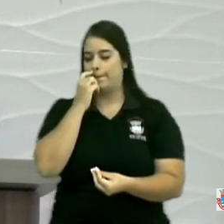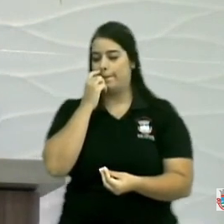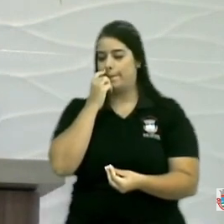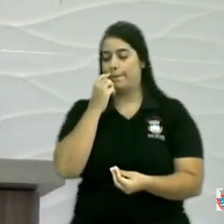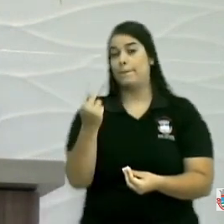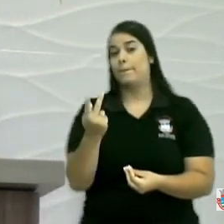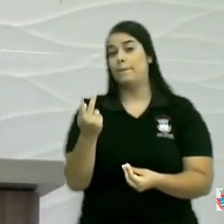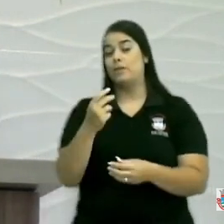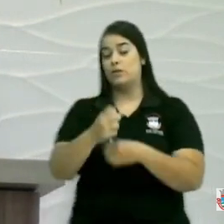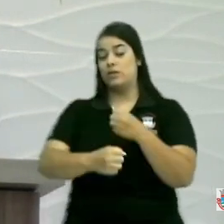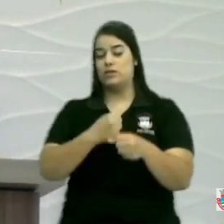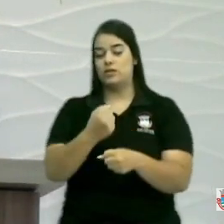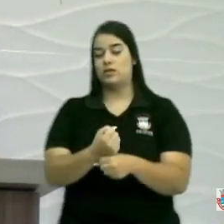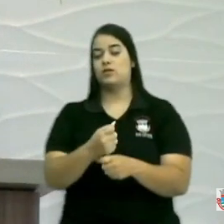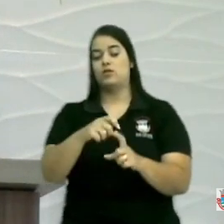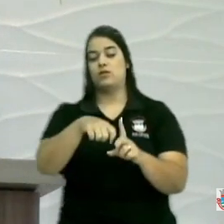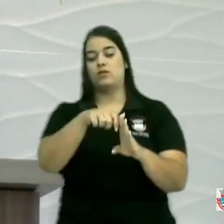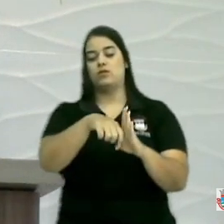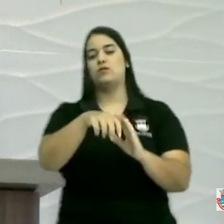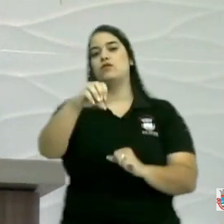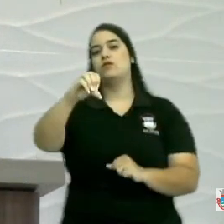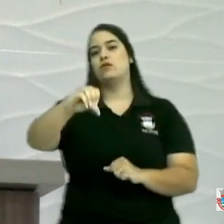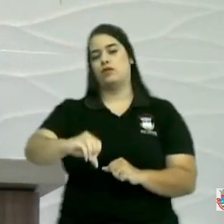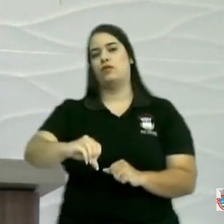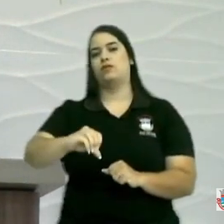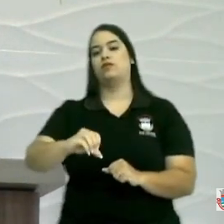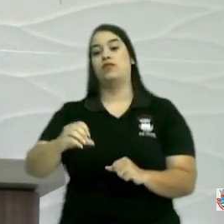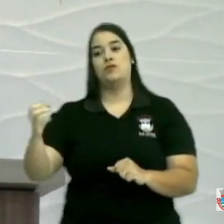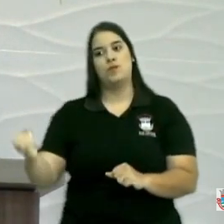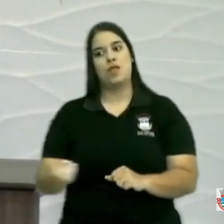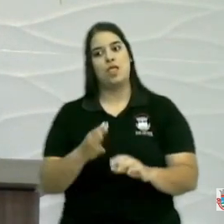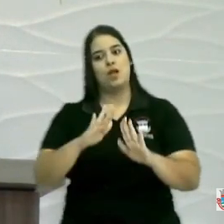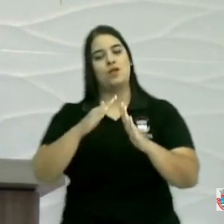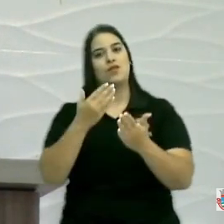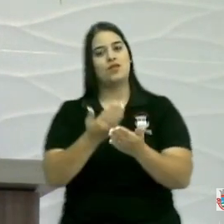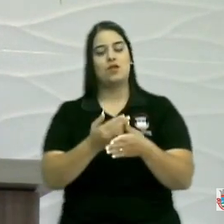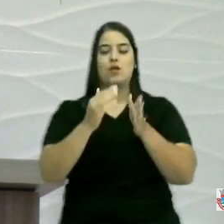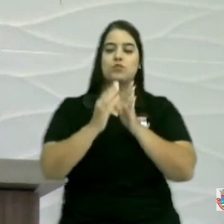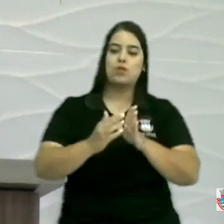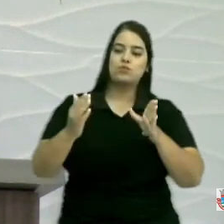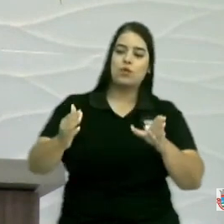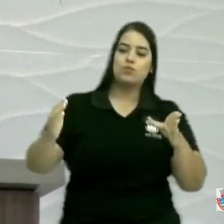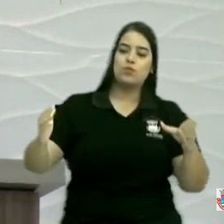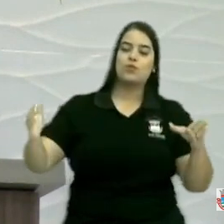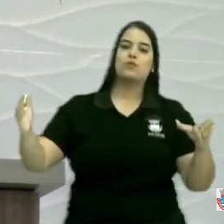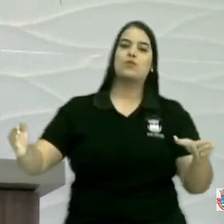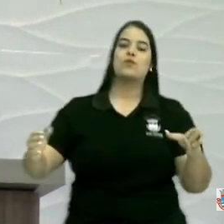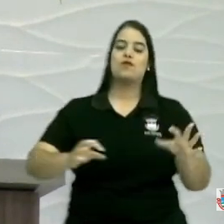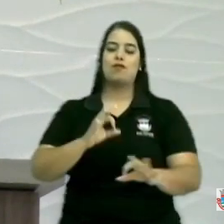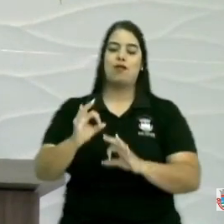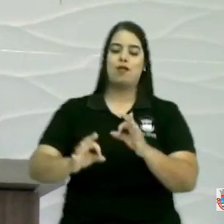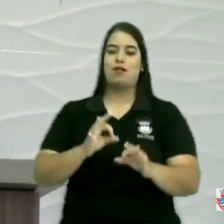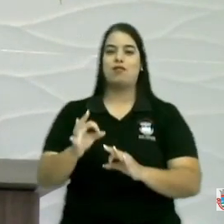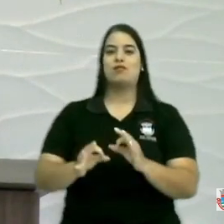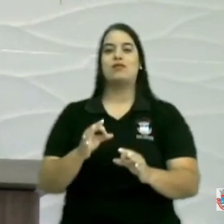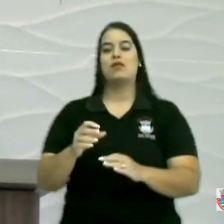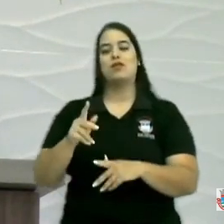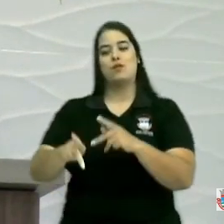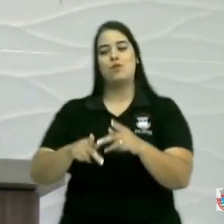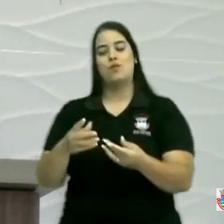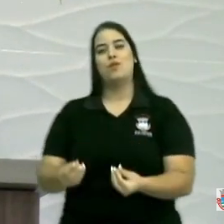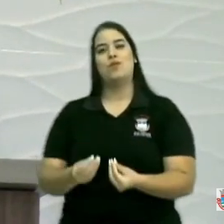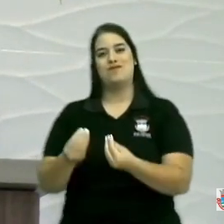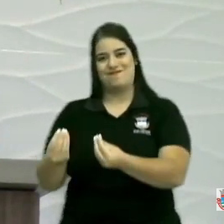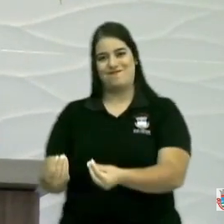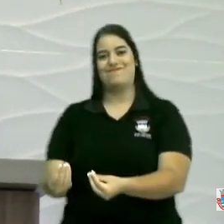2 anos e 9 meses está entregando uma nova escola sendo ampliada e totalmente reformada para o povo daquela região da Impoeira,